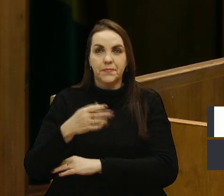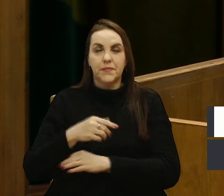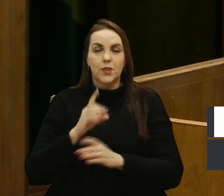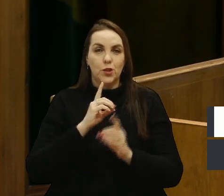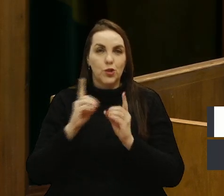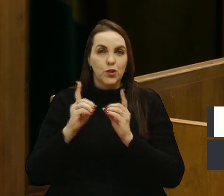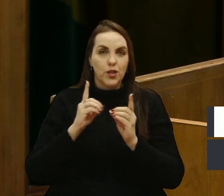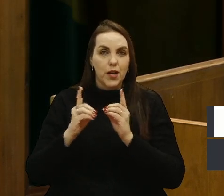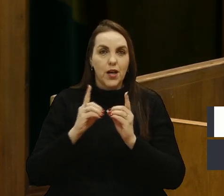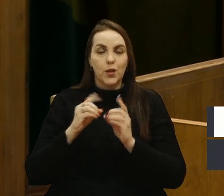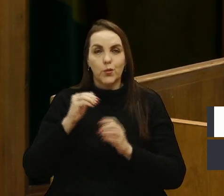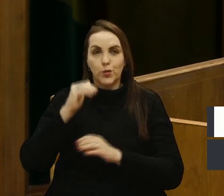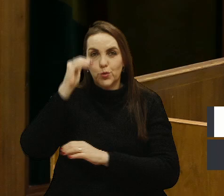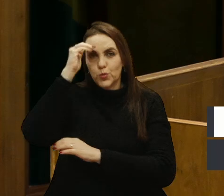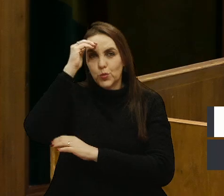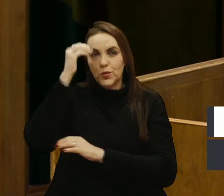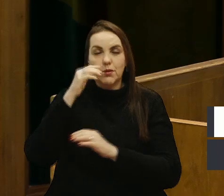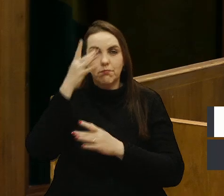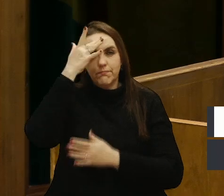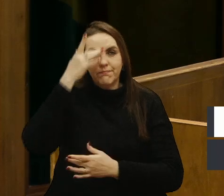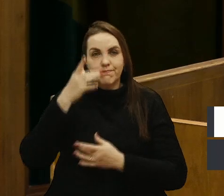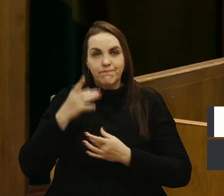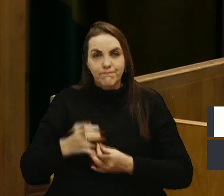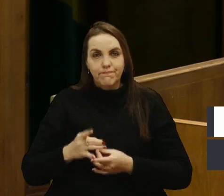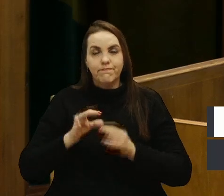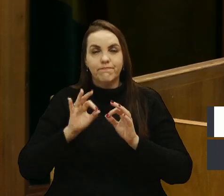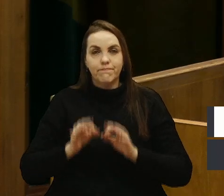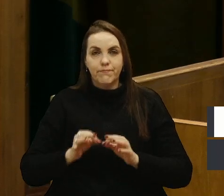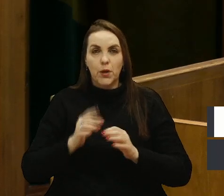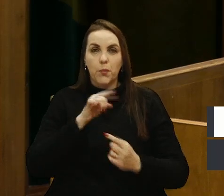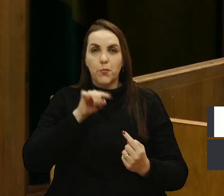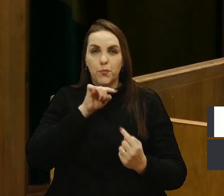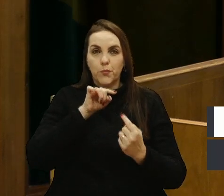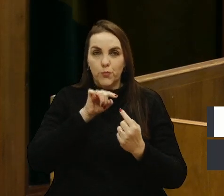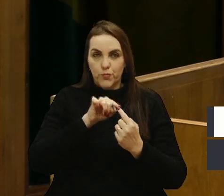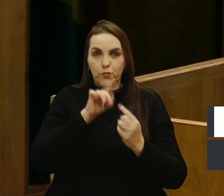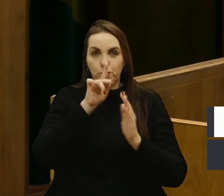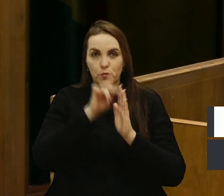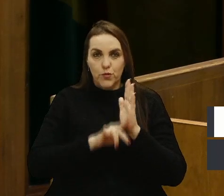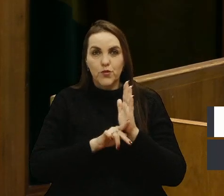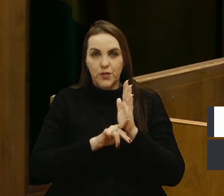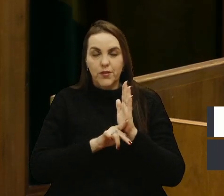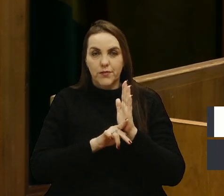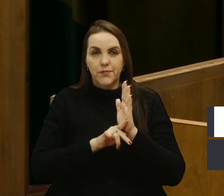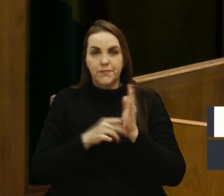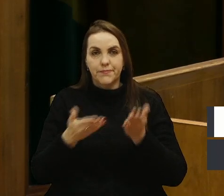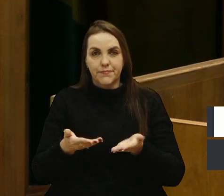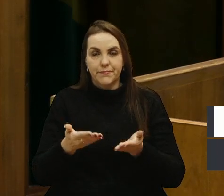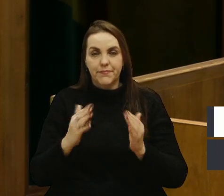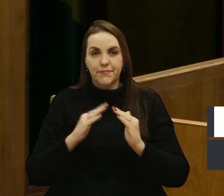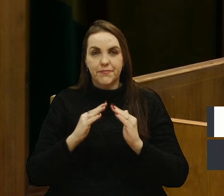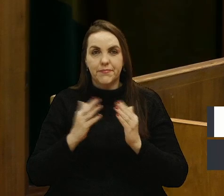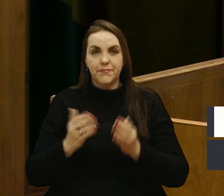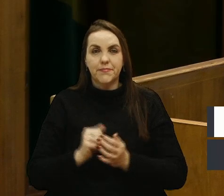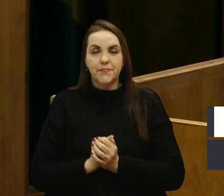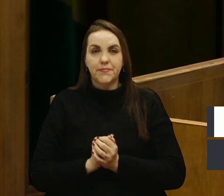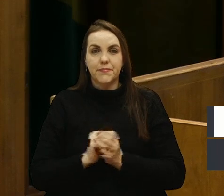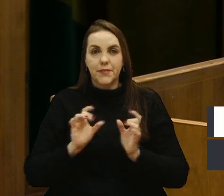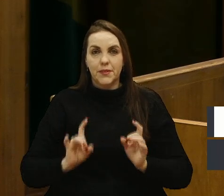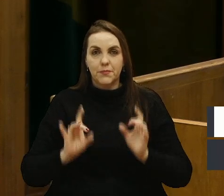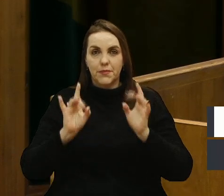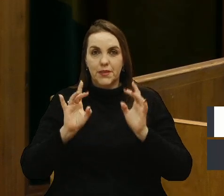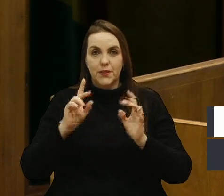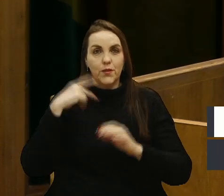da escuta compreendeu a verdadeira essência do projeto que trouxemos a essa casa. Em especial a